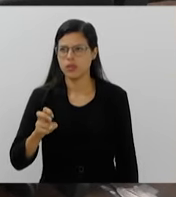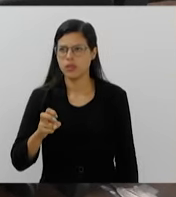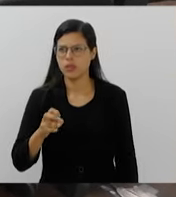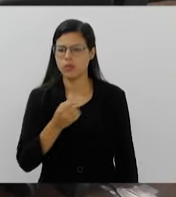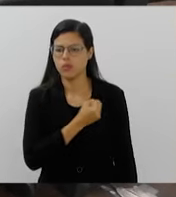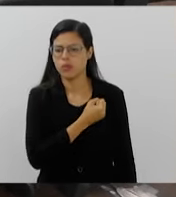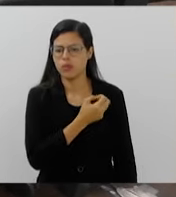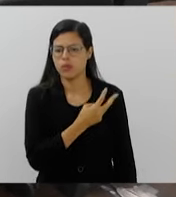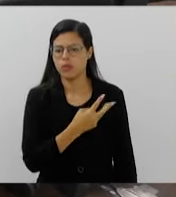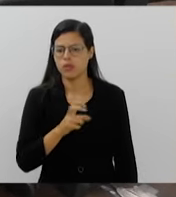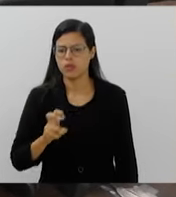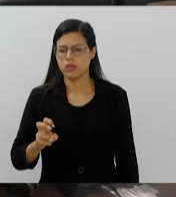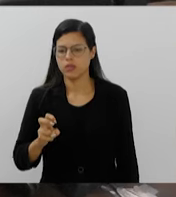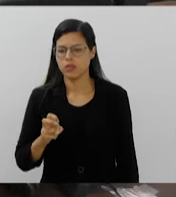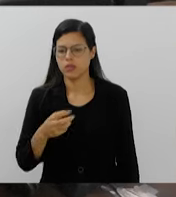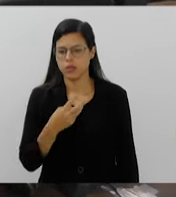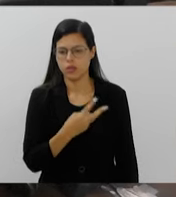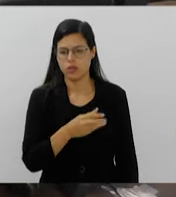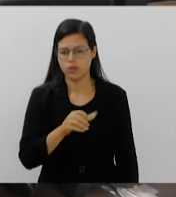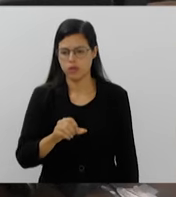35. Não, 3914.